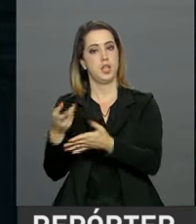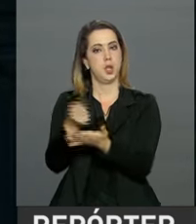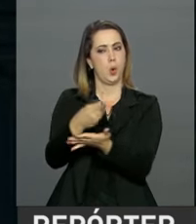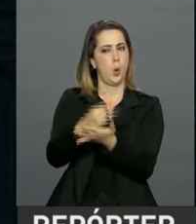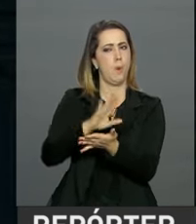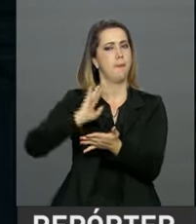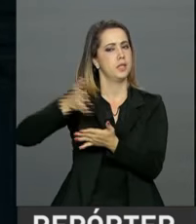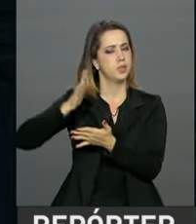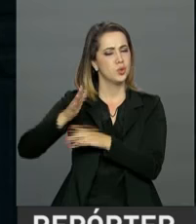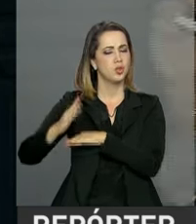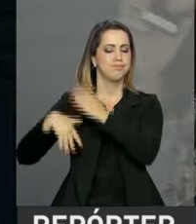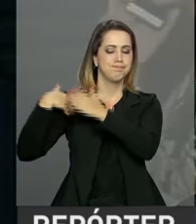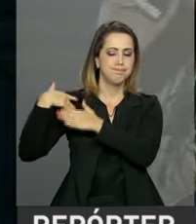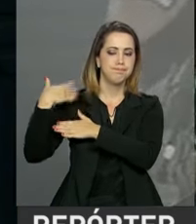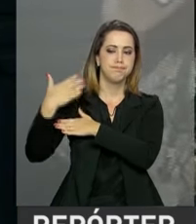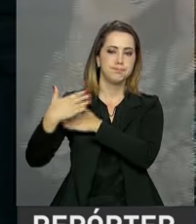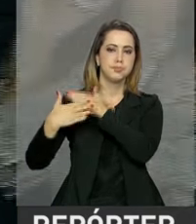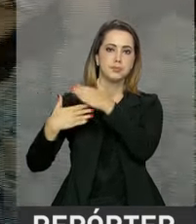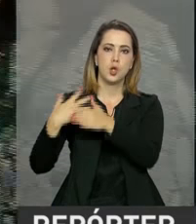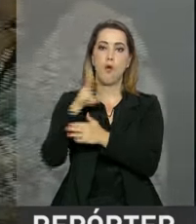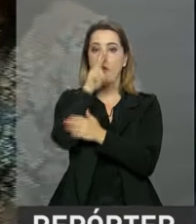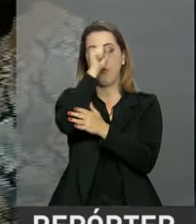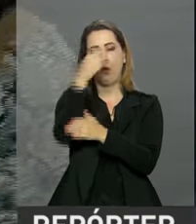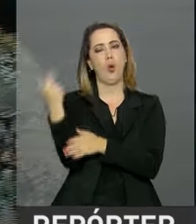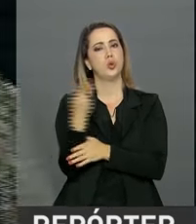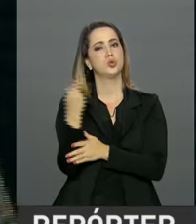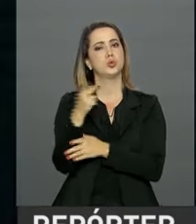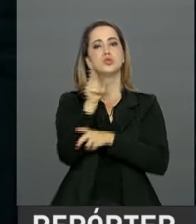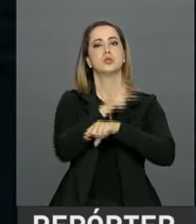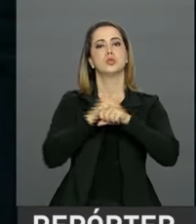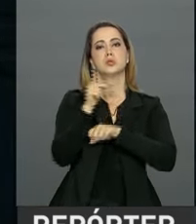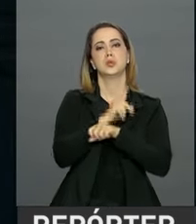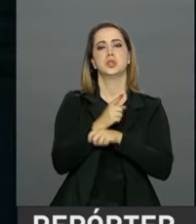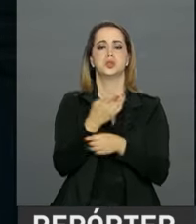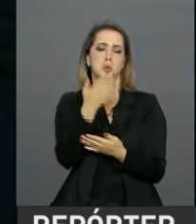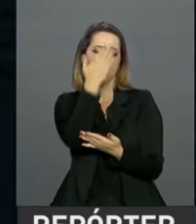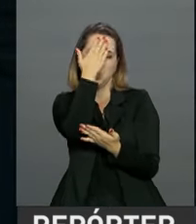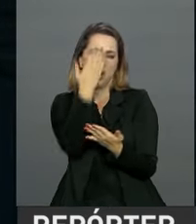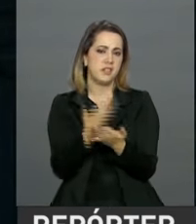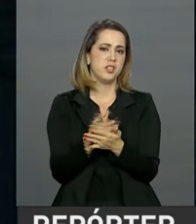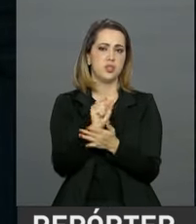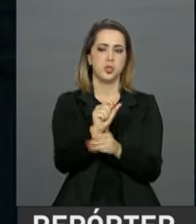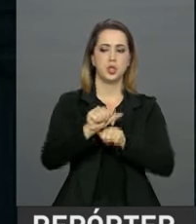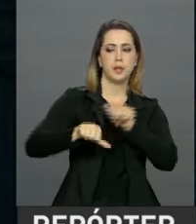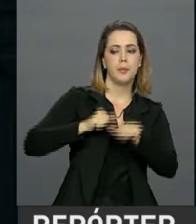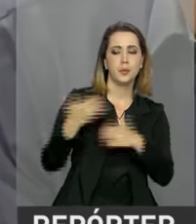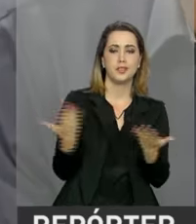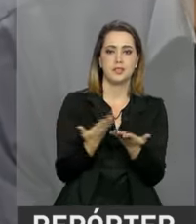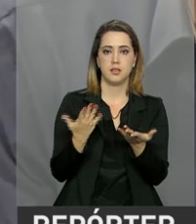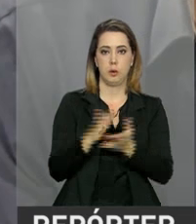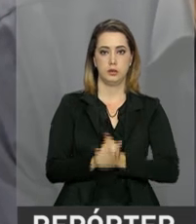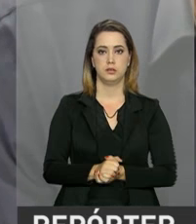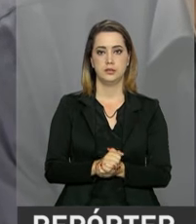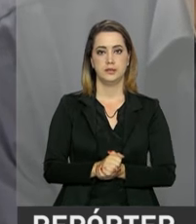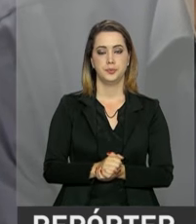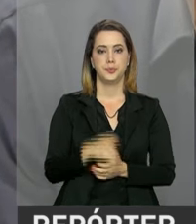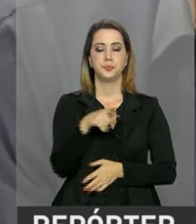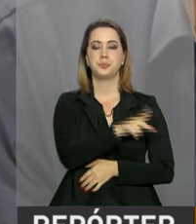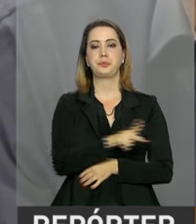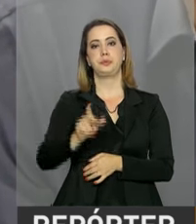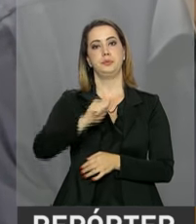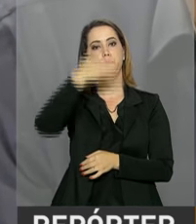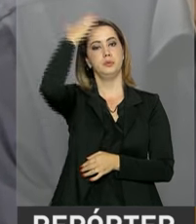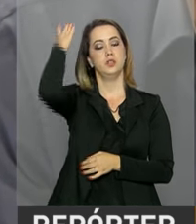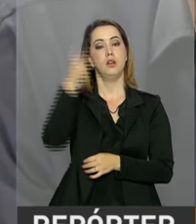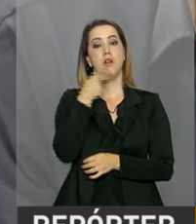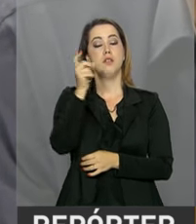parceiros tradicionais fortes parceiros comerciais também não acredito que vai haver mudanças nesse rumo o presidente Michel Temer